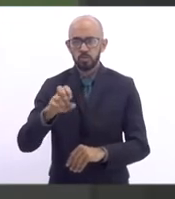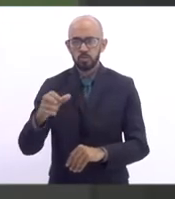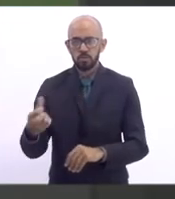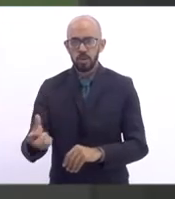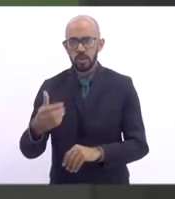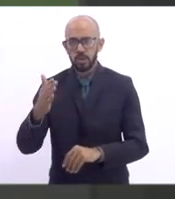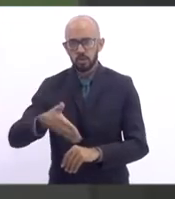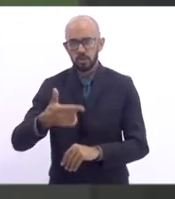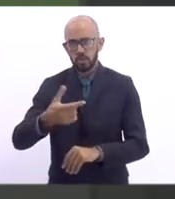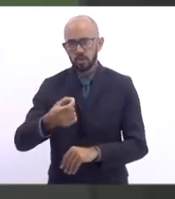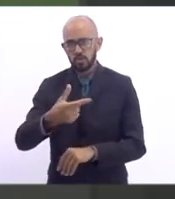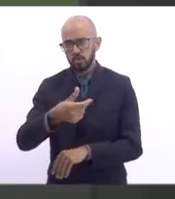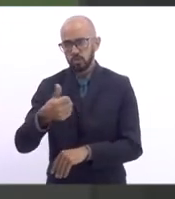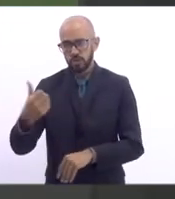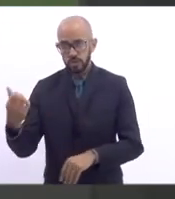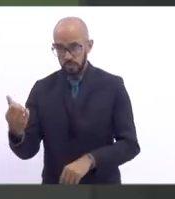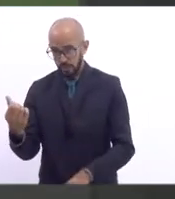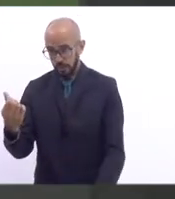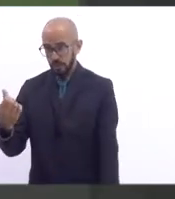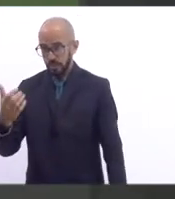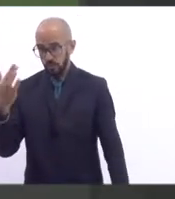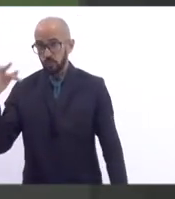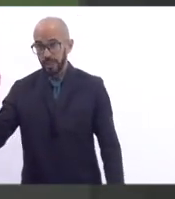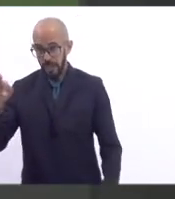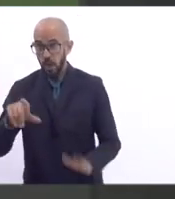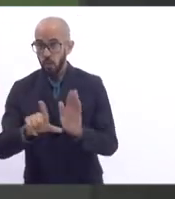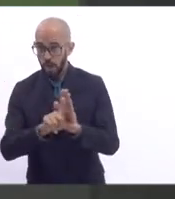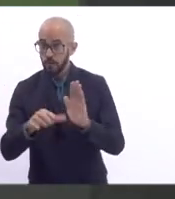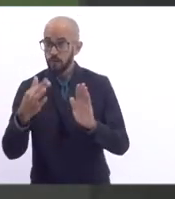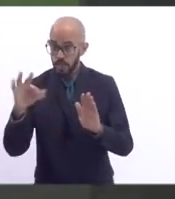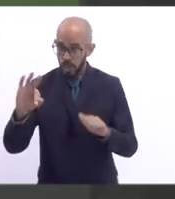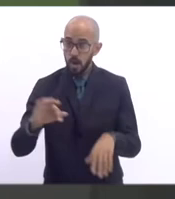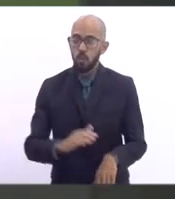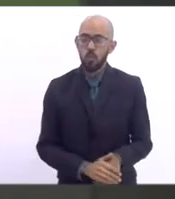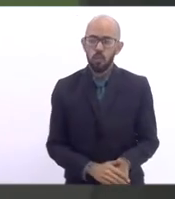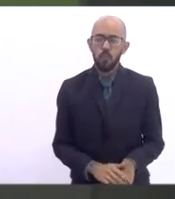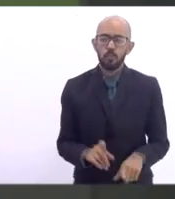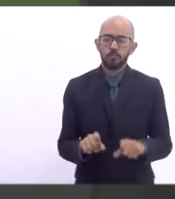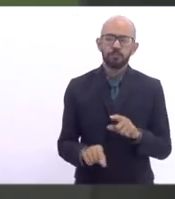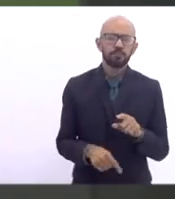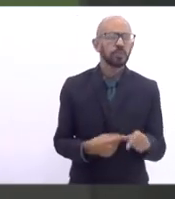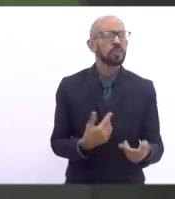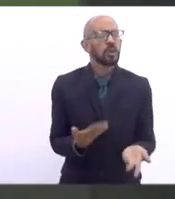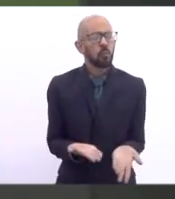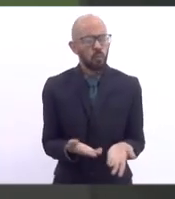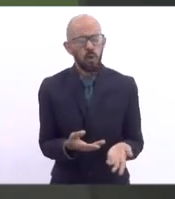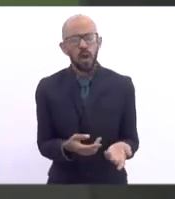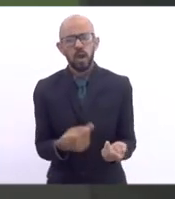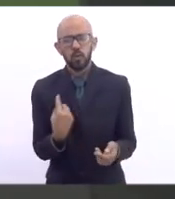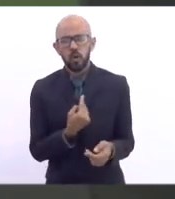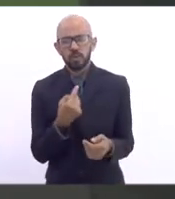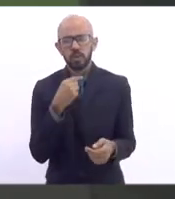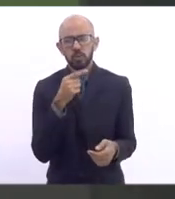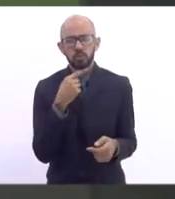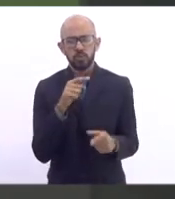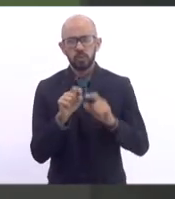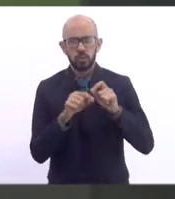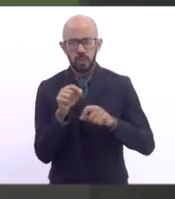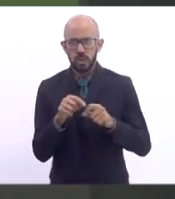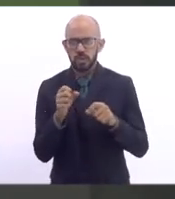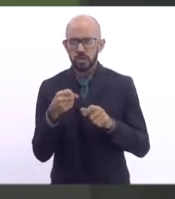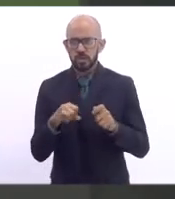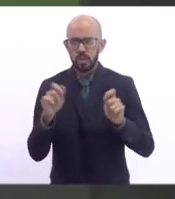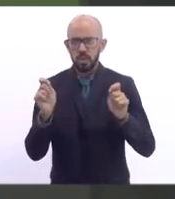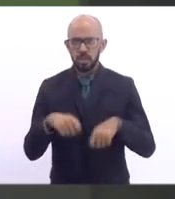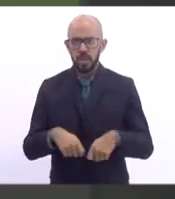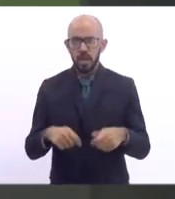16 a questão era a seguinte cabe aplicação é uma pergunta cabe aplicação de encargos